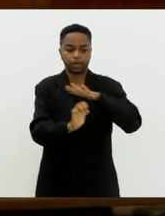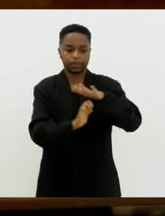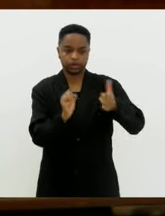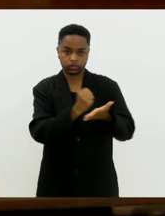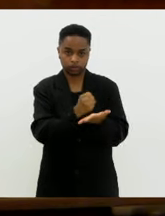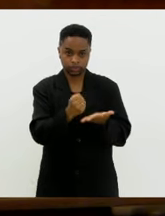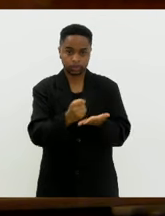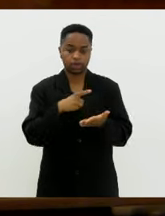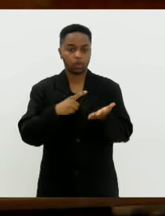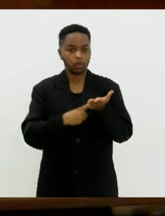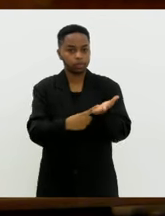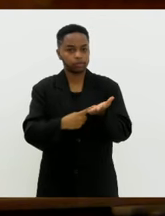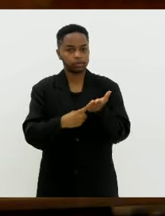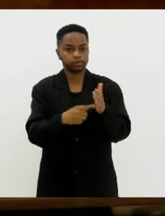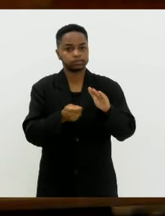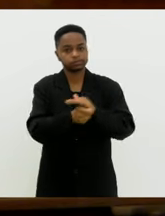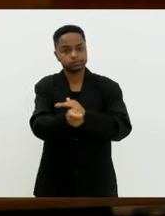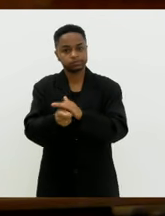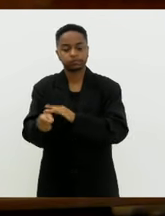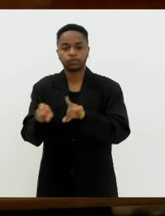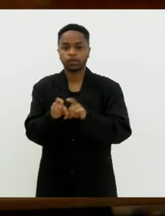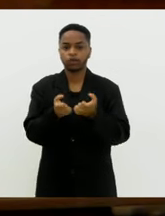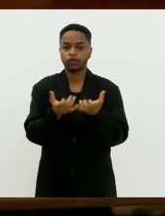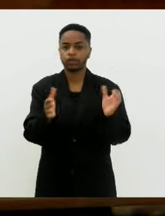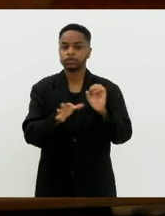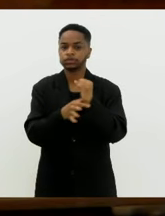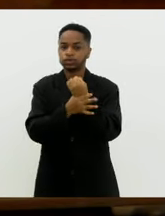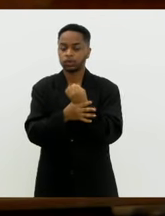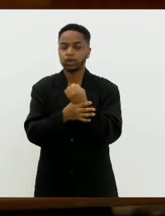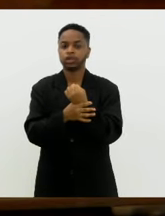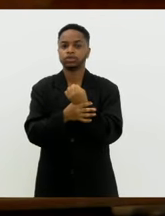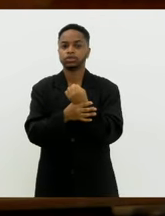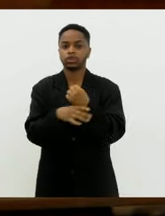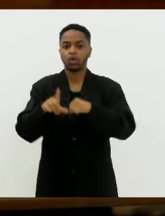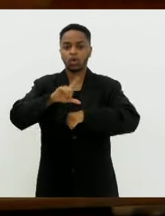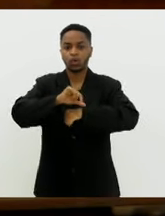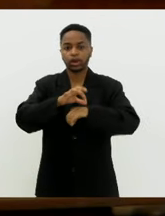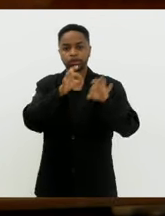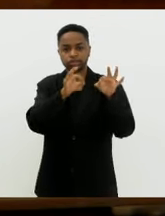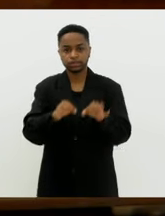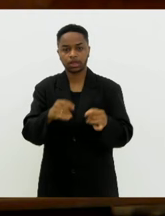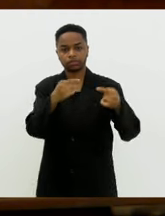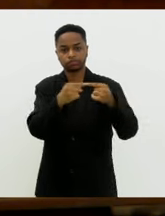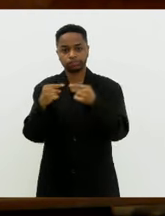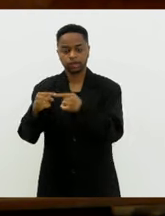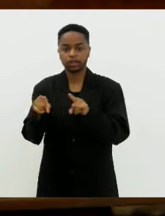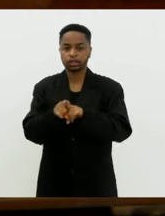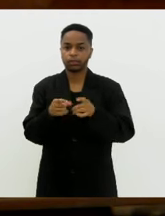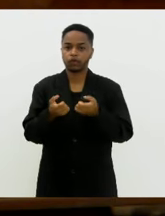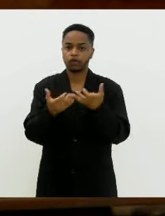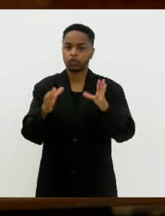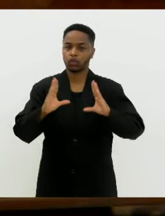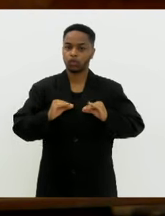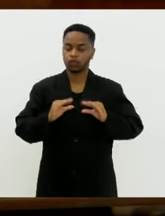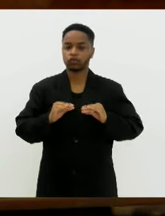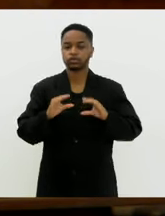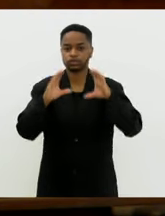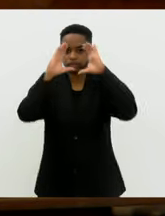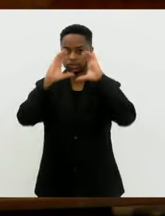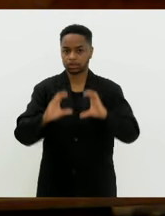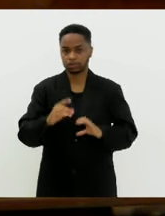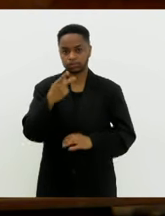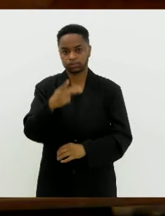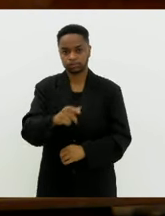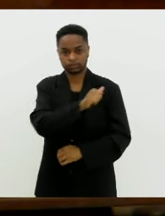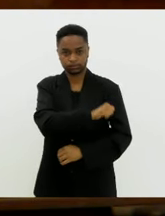o investimento, dando mais segurança, previsibilidade de horário e conforto aos cidadãos fluminenses. O governo